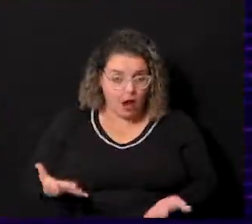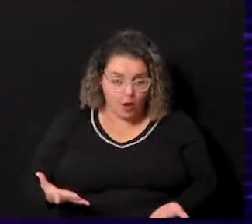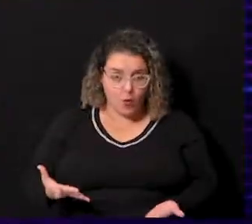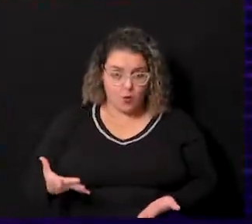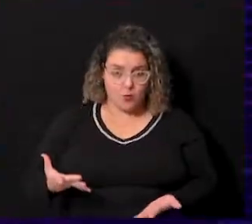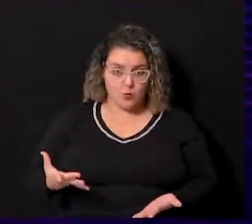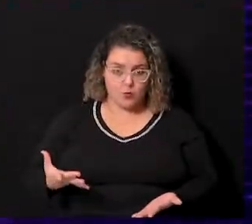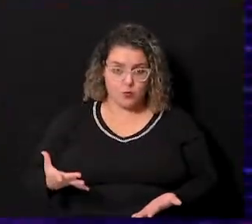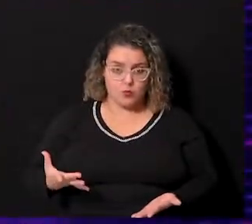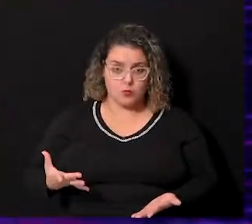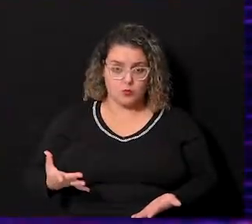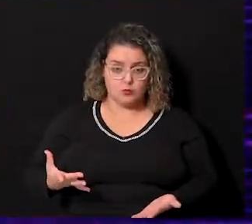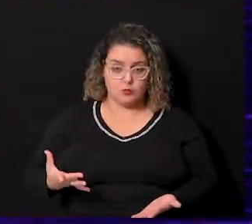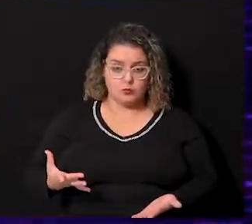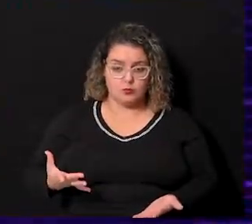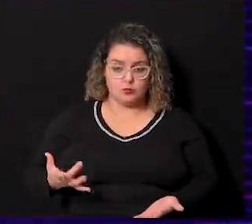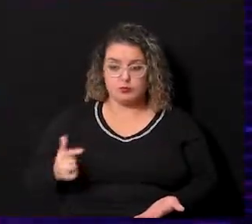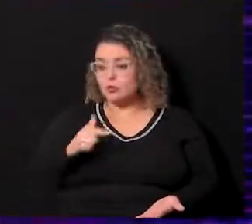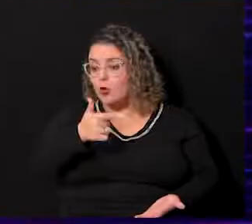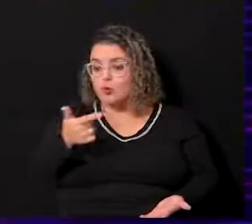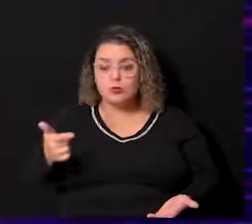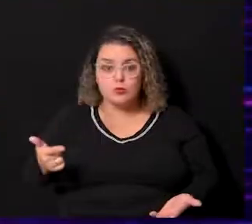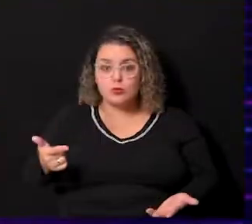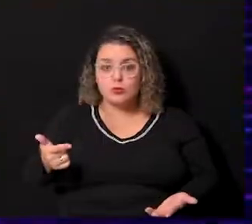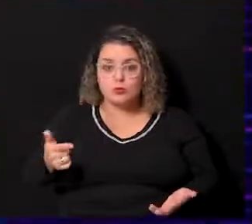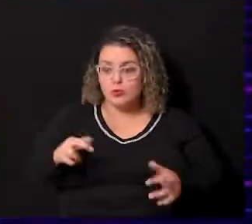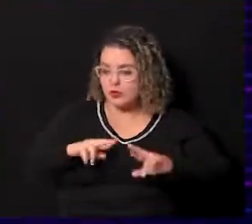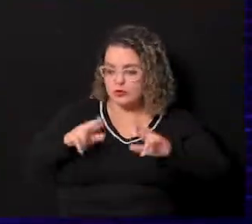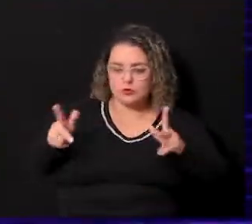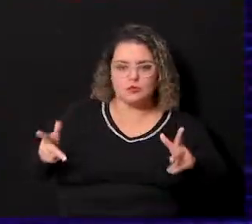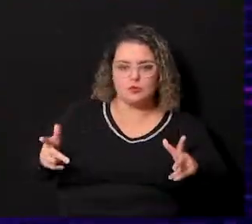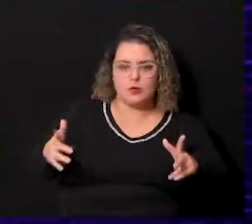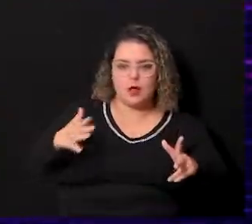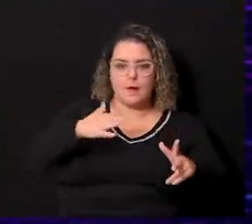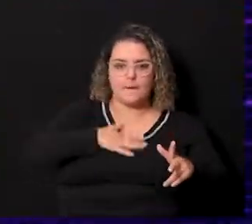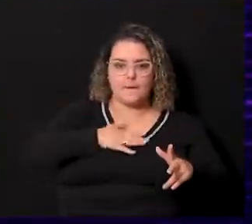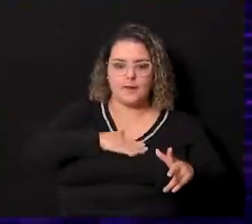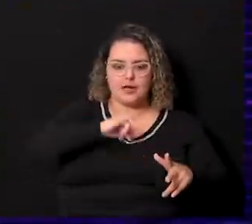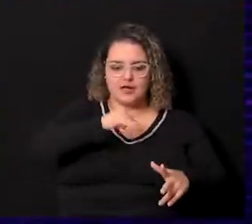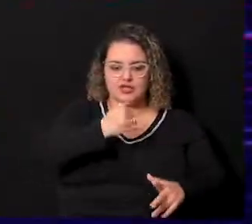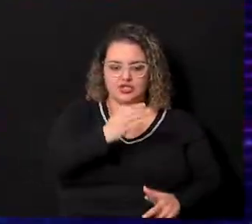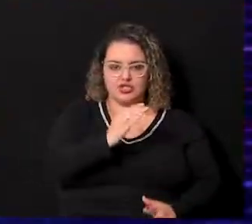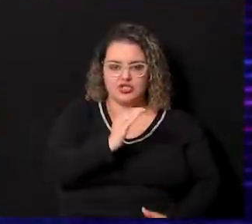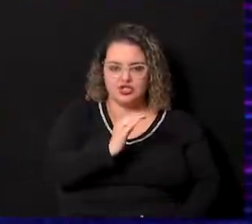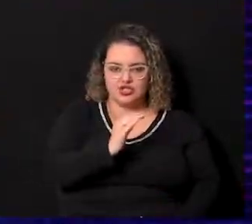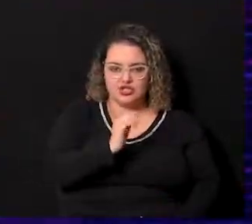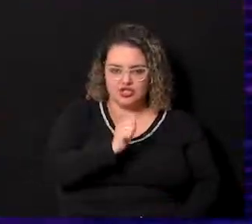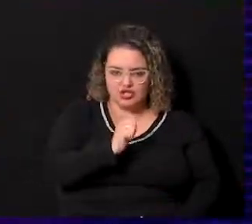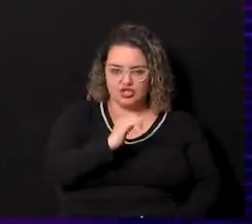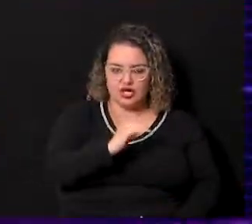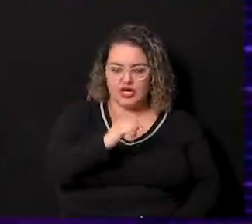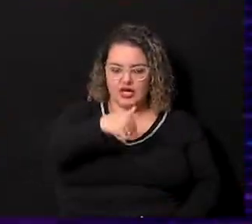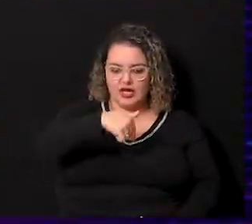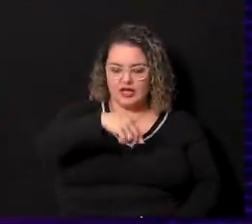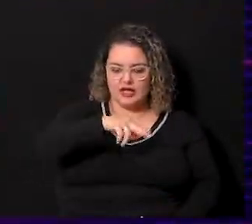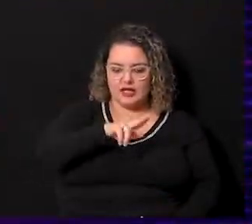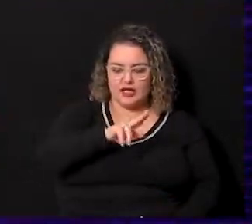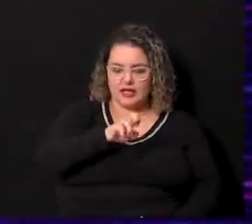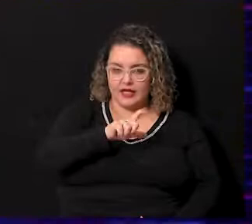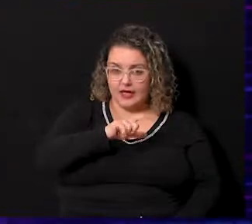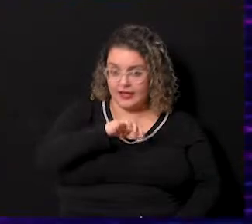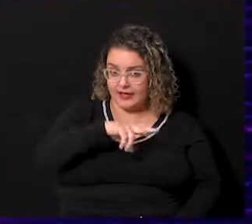né? Então, não tem diferença. A minha Jaqueline brasileira é a Jaqueline